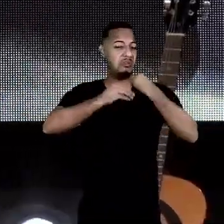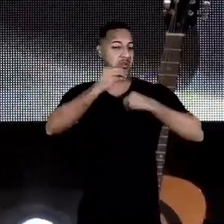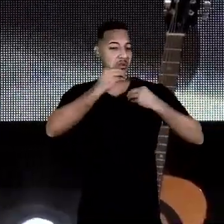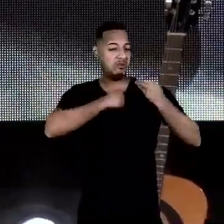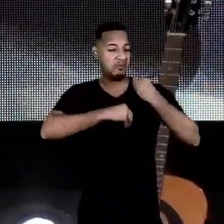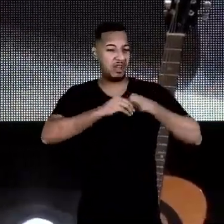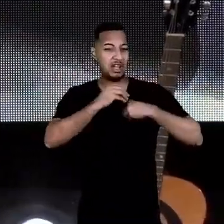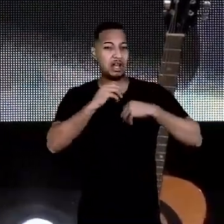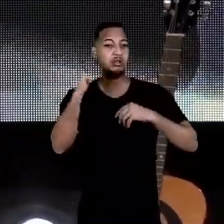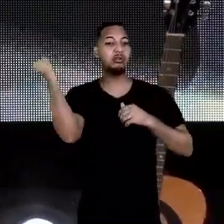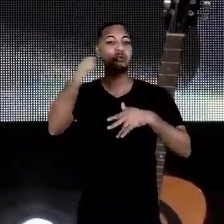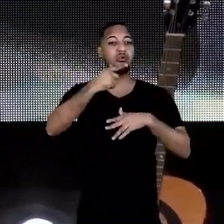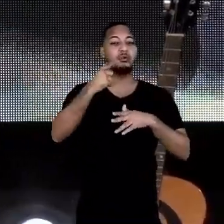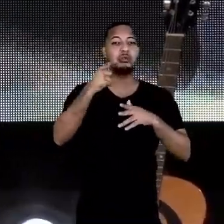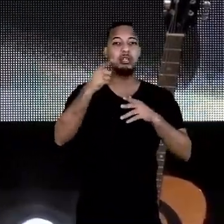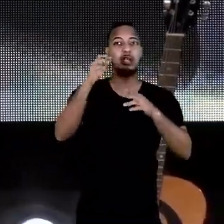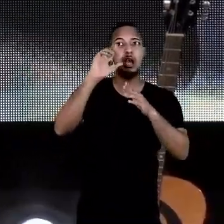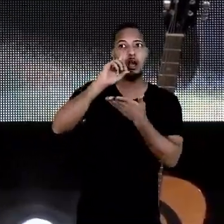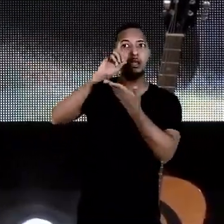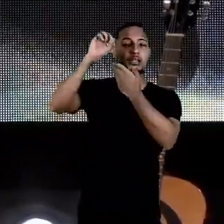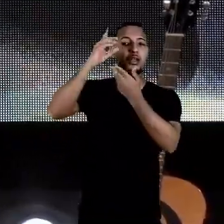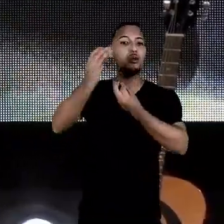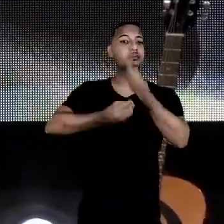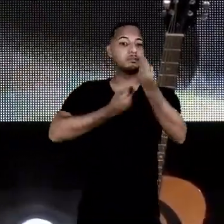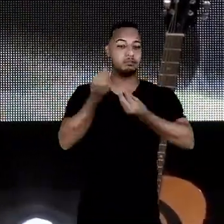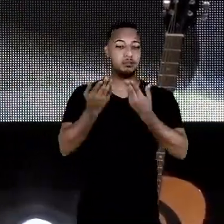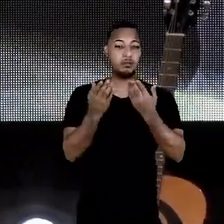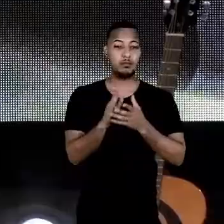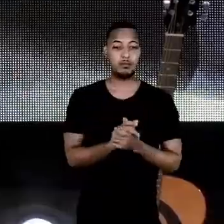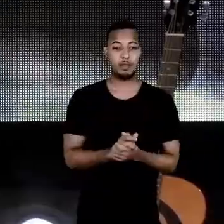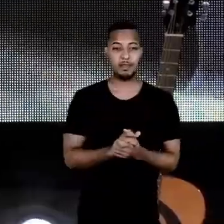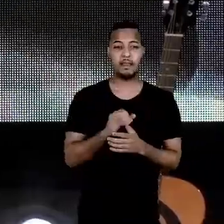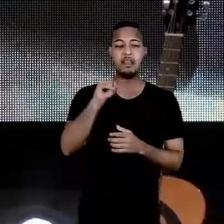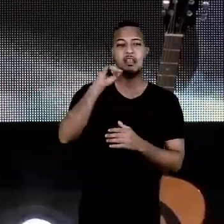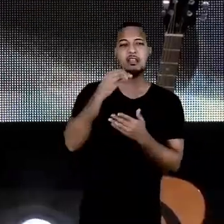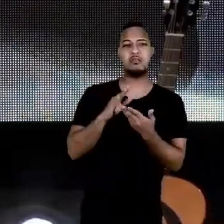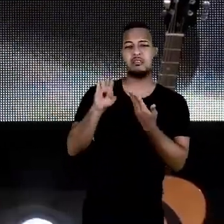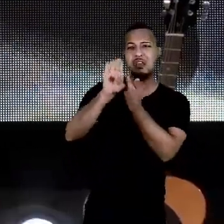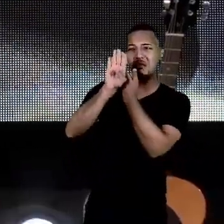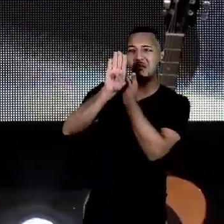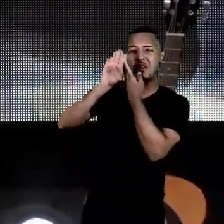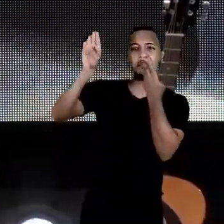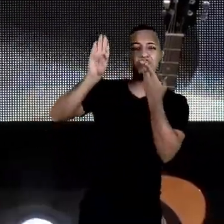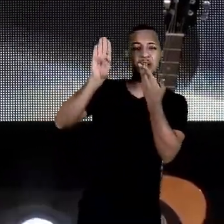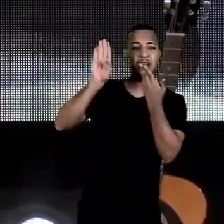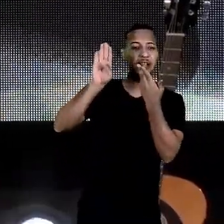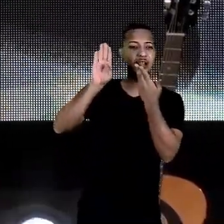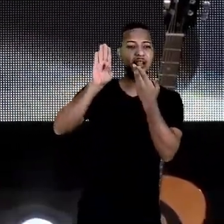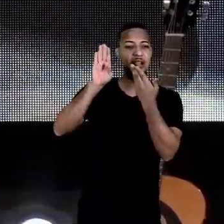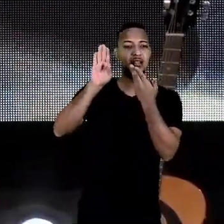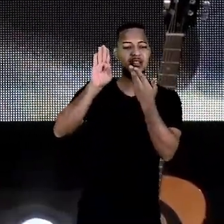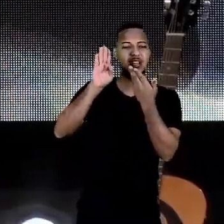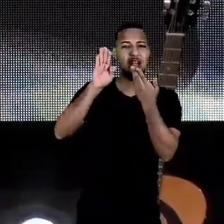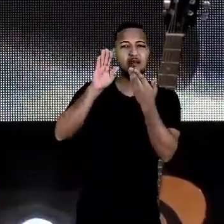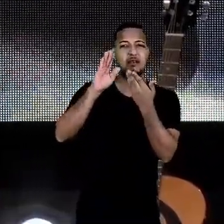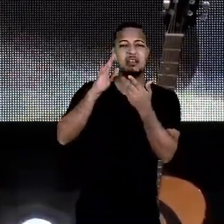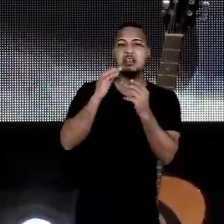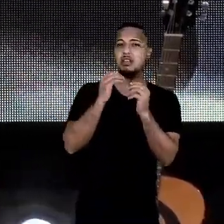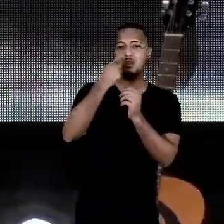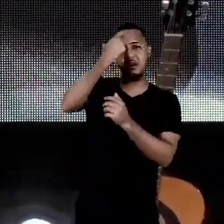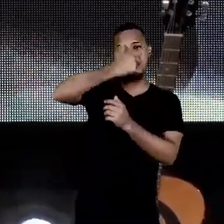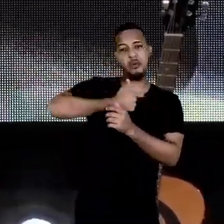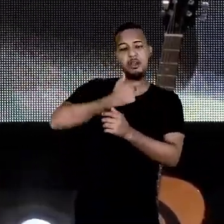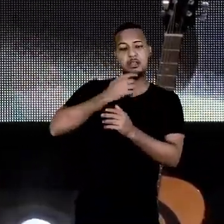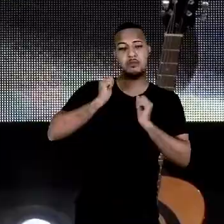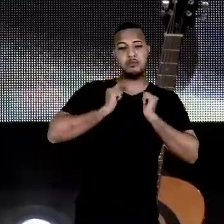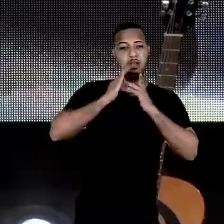se você não identificar e não reconhecer, e não mudar suas atitudes, você vai continuar pegando atalhos na sua